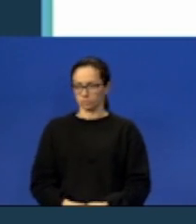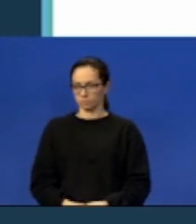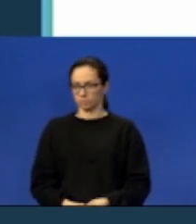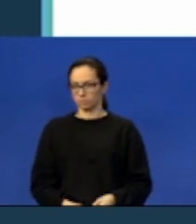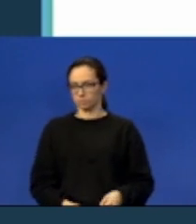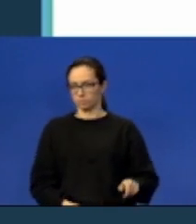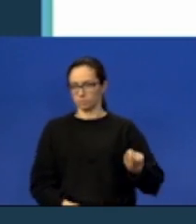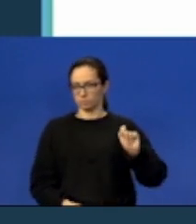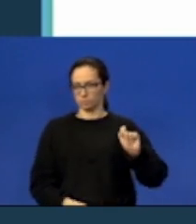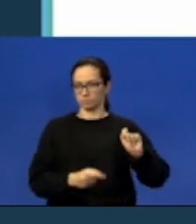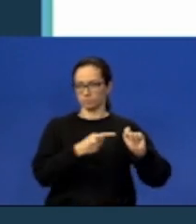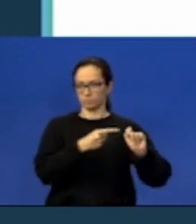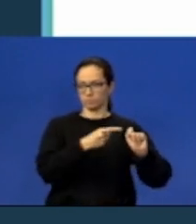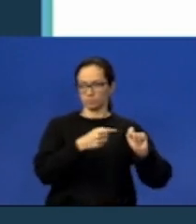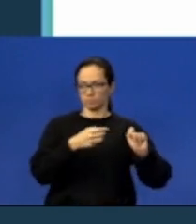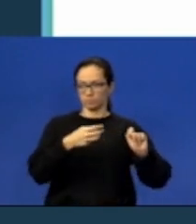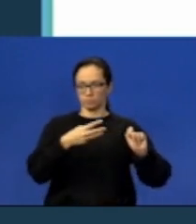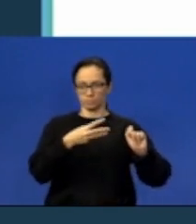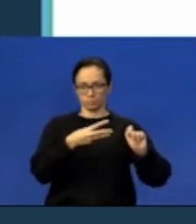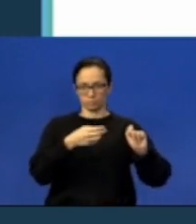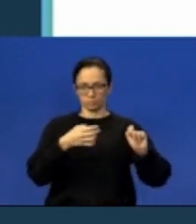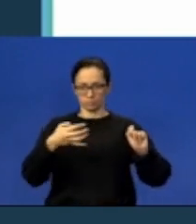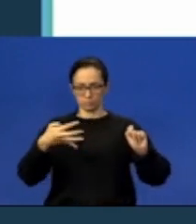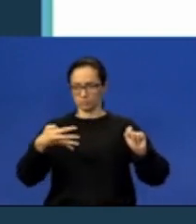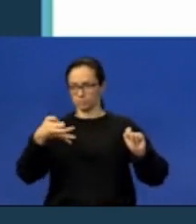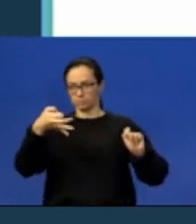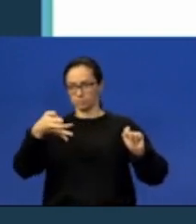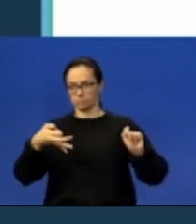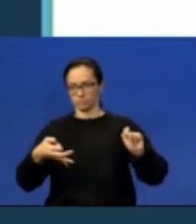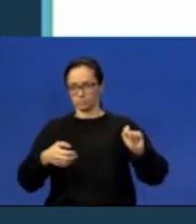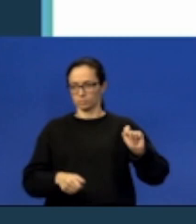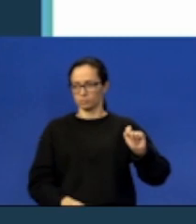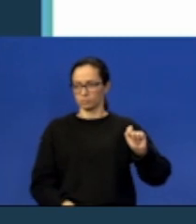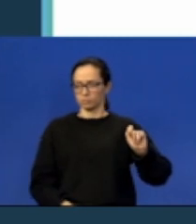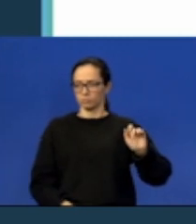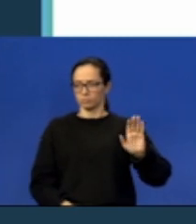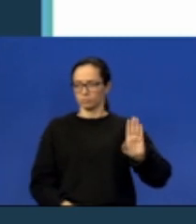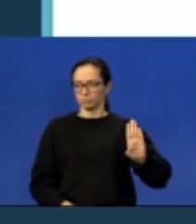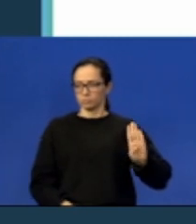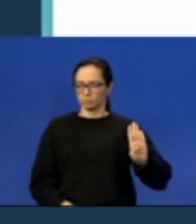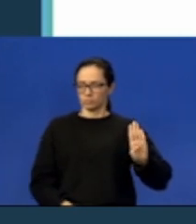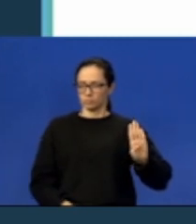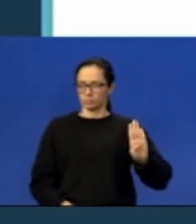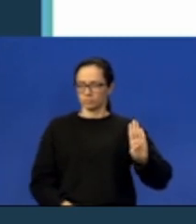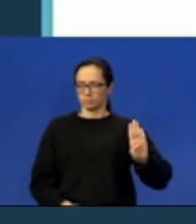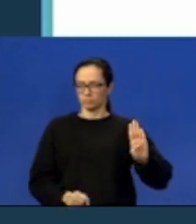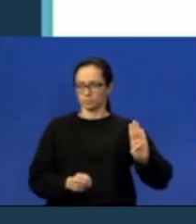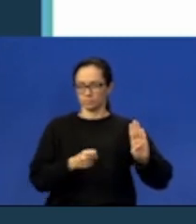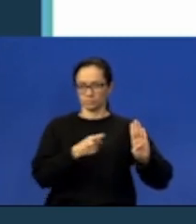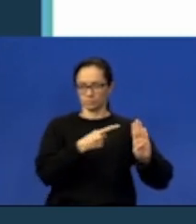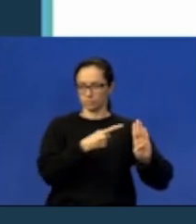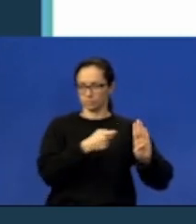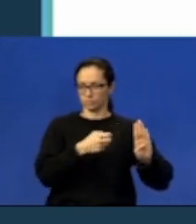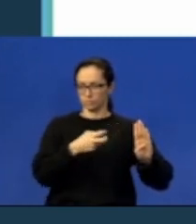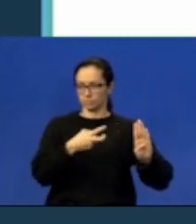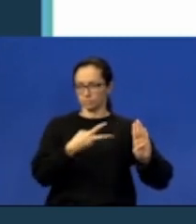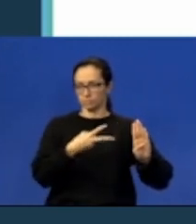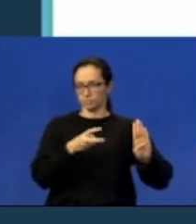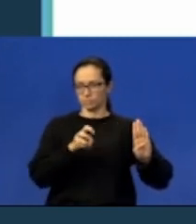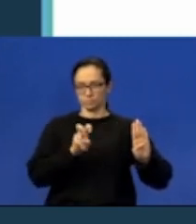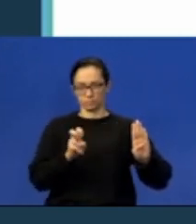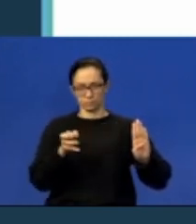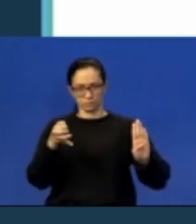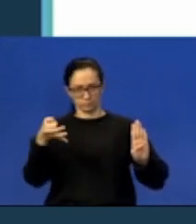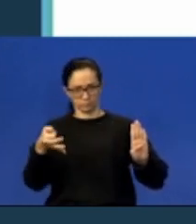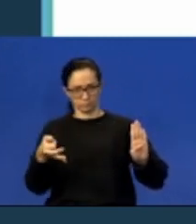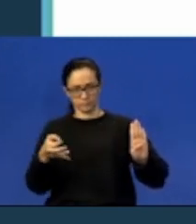correta. Alternativa A, os itens 1, 3 e 4 estão corretos. Na alternativa B, os itens 1, 2